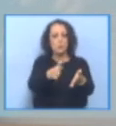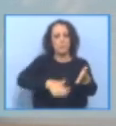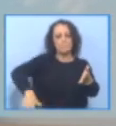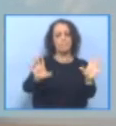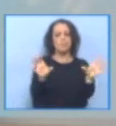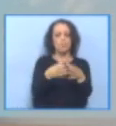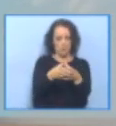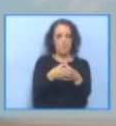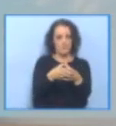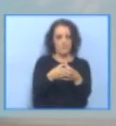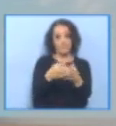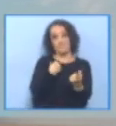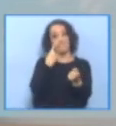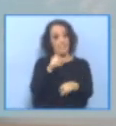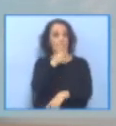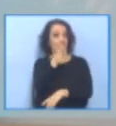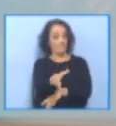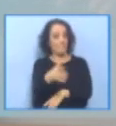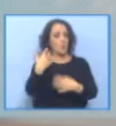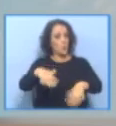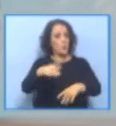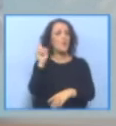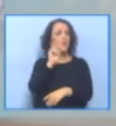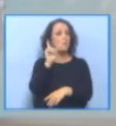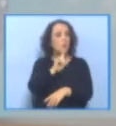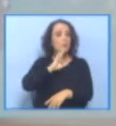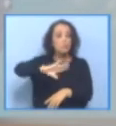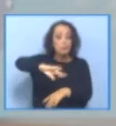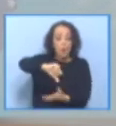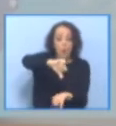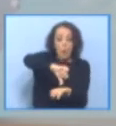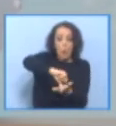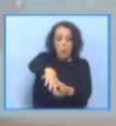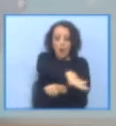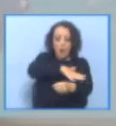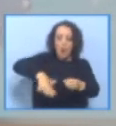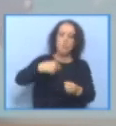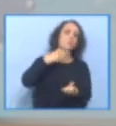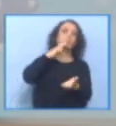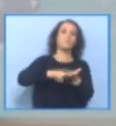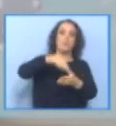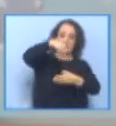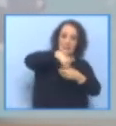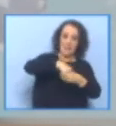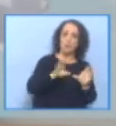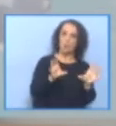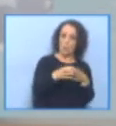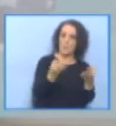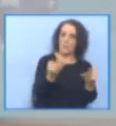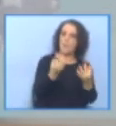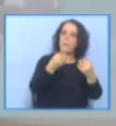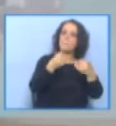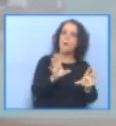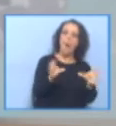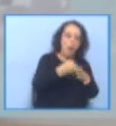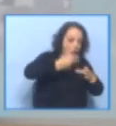comunidade. E, mais uma vez, repito, é bastante importante o ato local, o ato de estar dentro do agrupamento, mas ao mesmo tempo a pensar fora